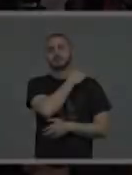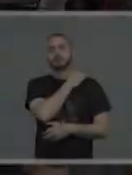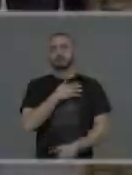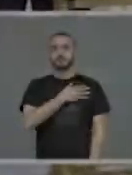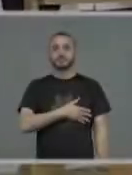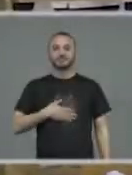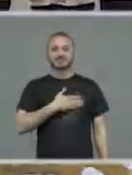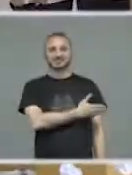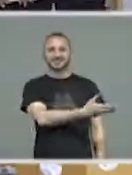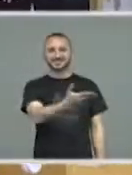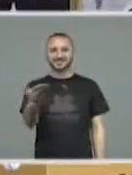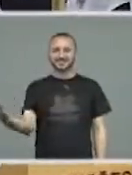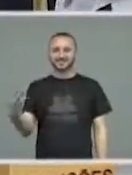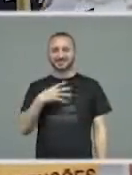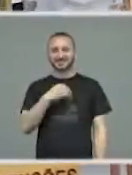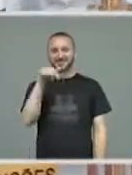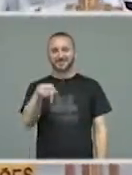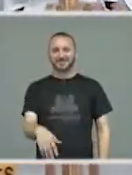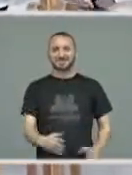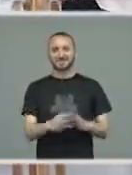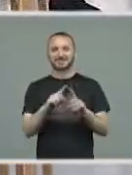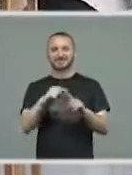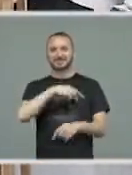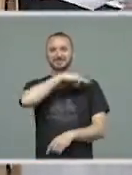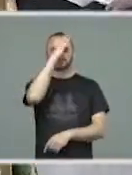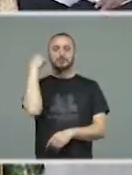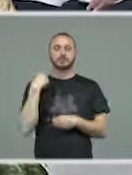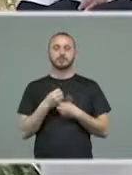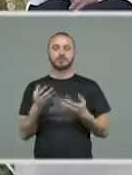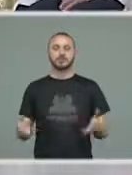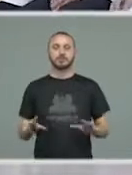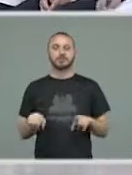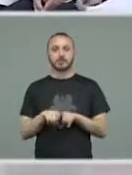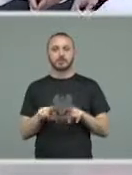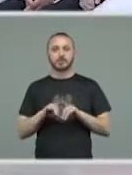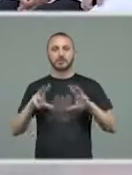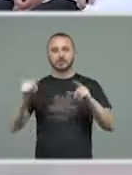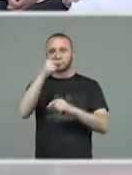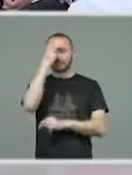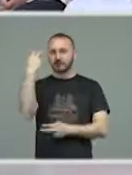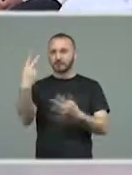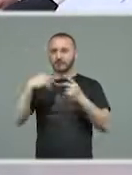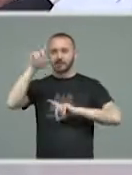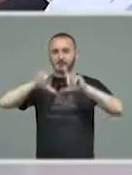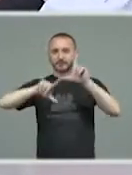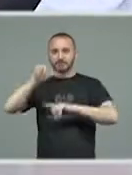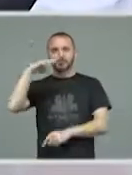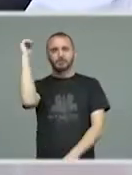Amados filhos e filhas aqui no santuário, os que acompanham no